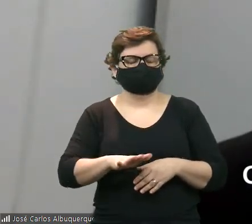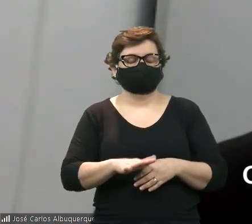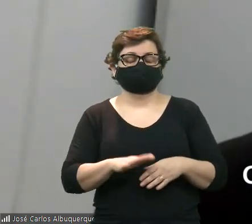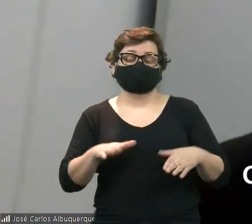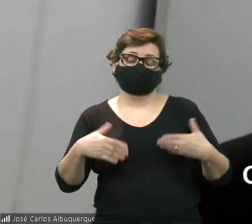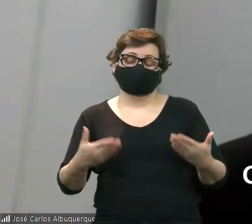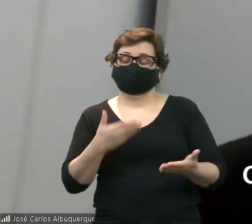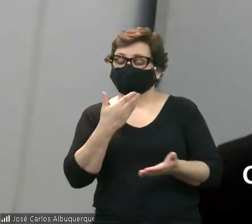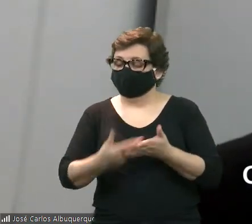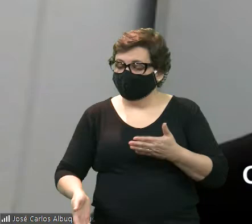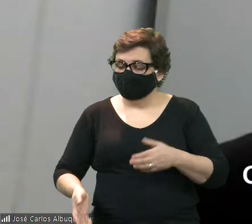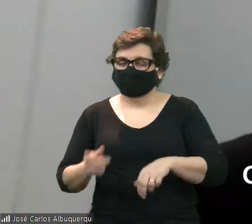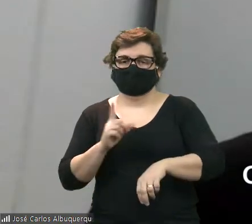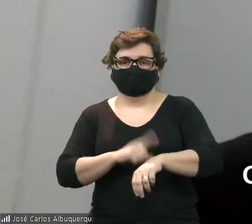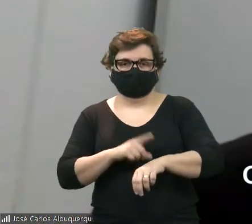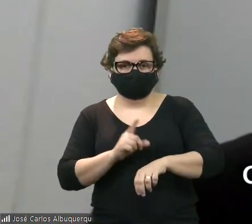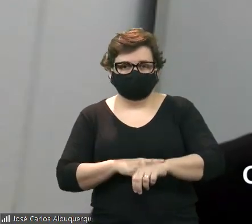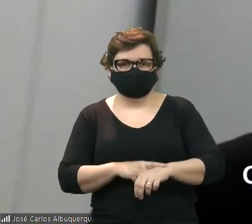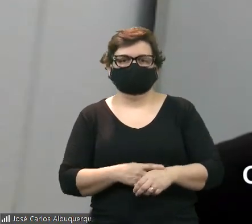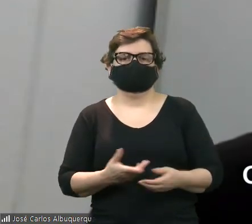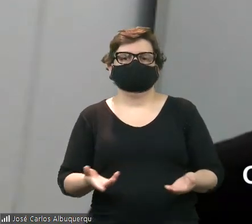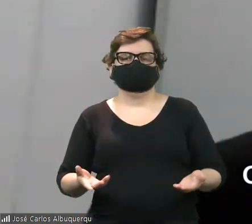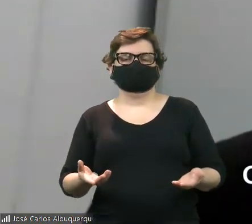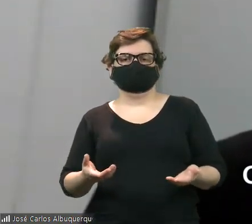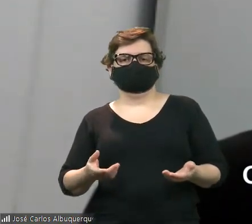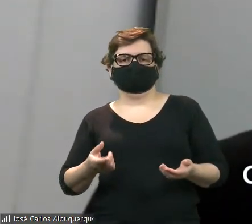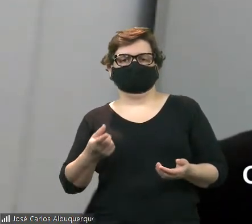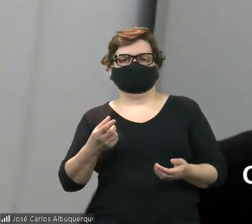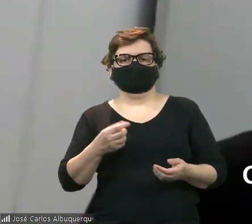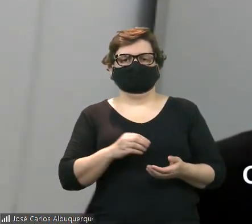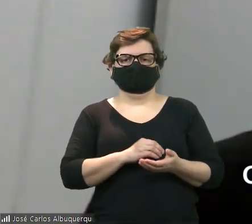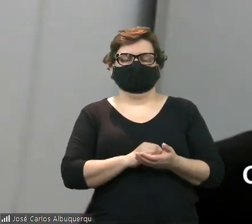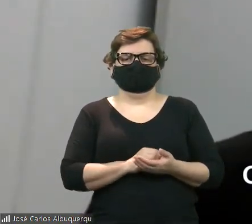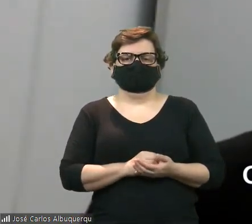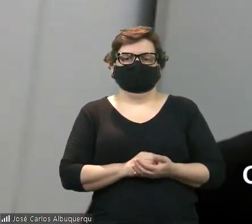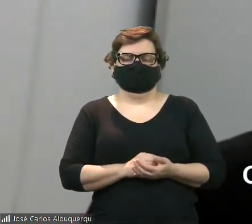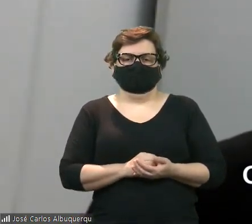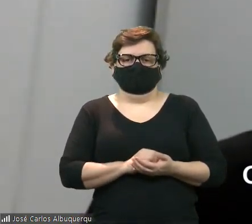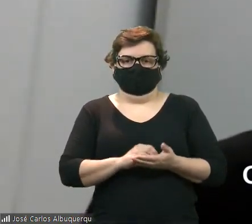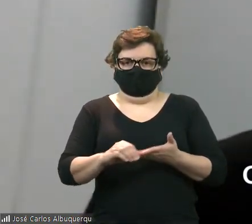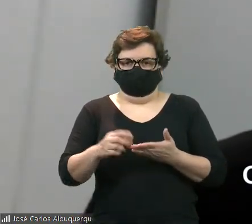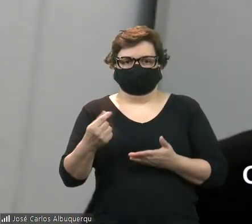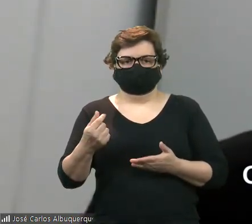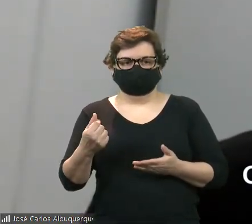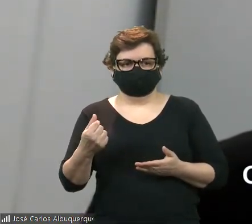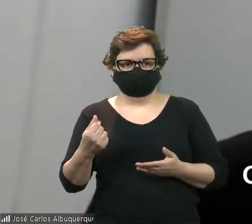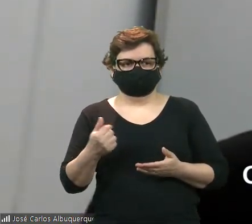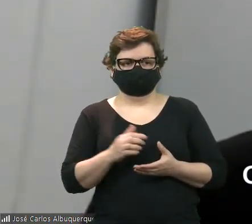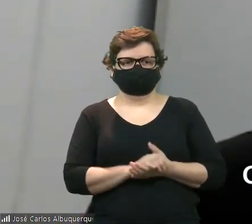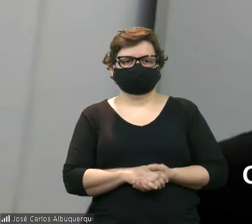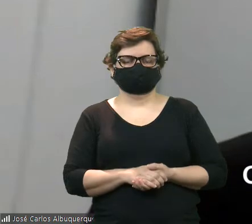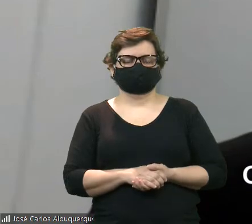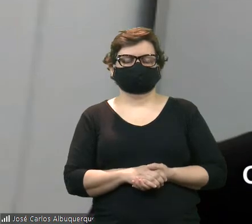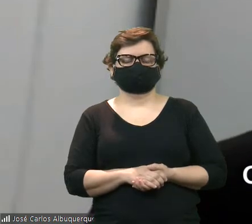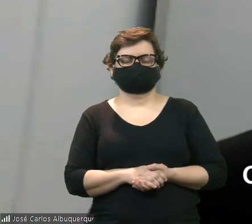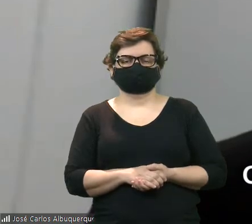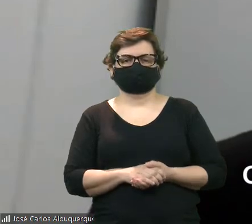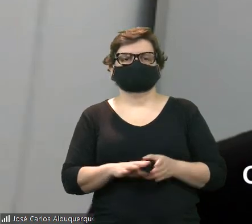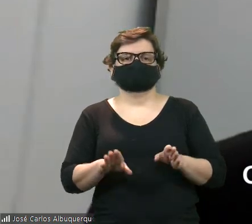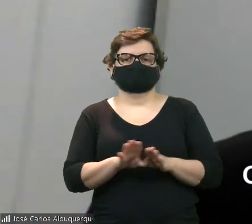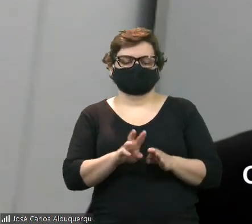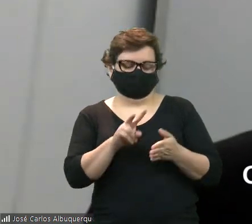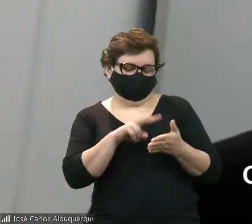bom andamento da Fazenda Municipal. Quanto ao ato técnico de análise de um projeto